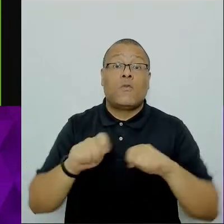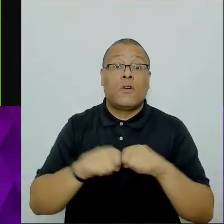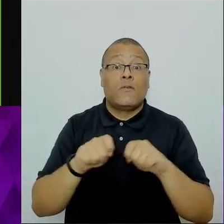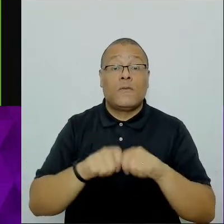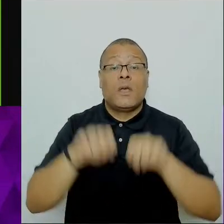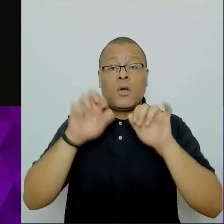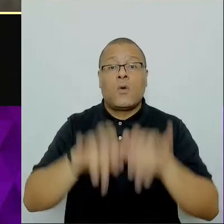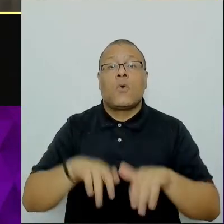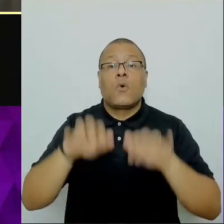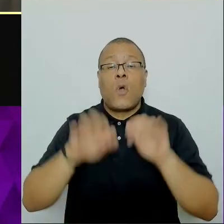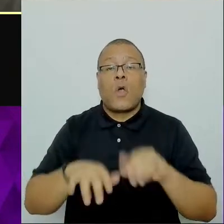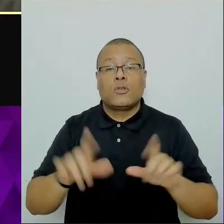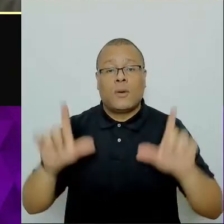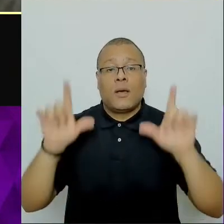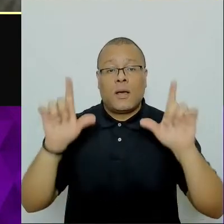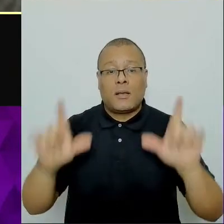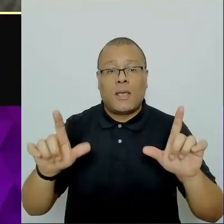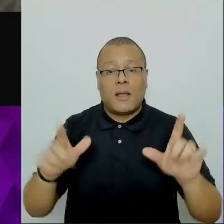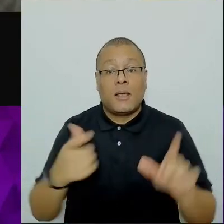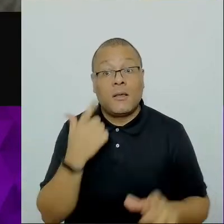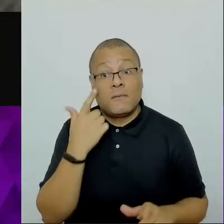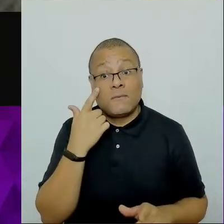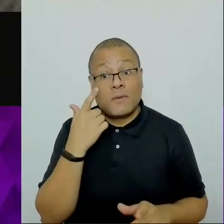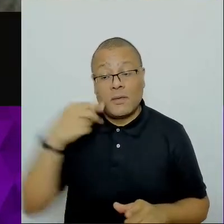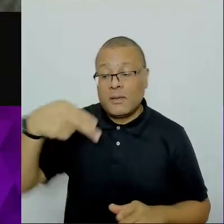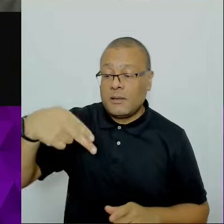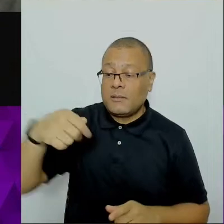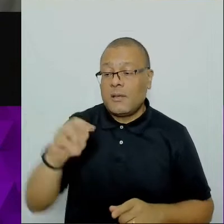a tela e a fala para o Nathaniel.